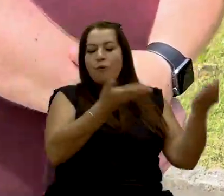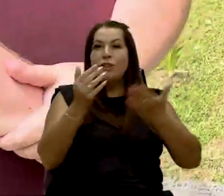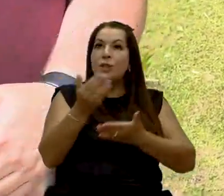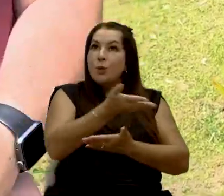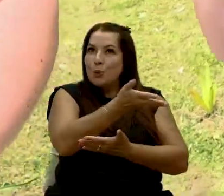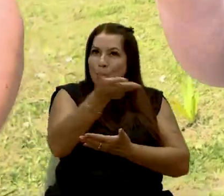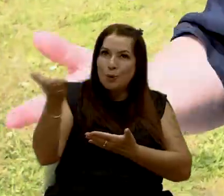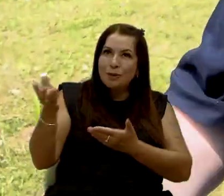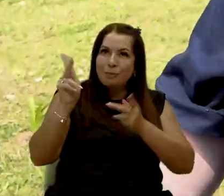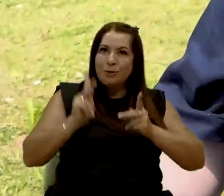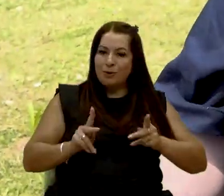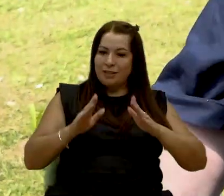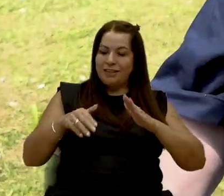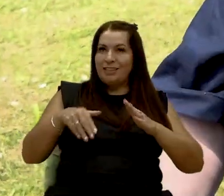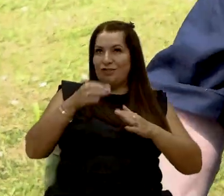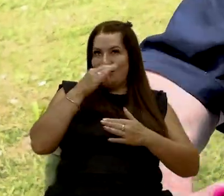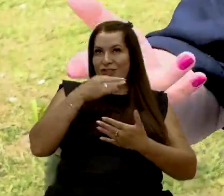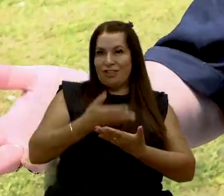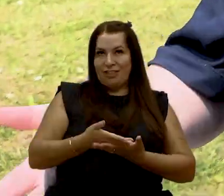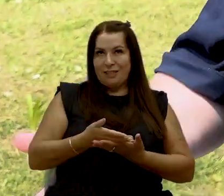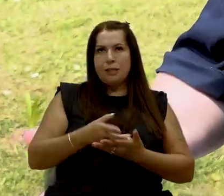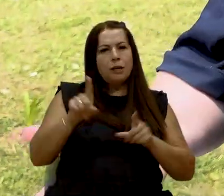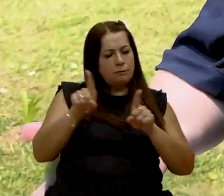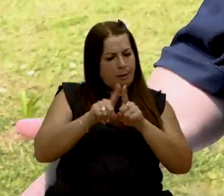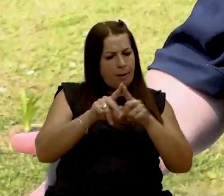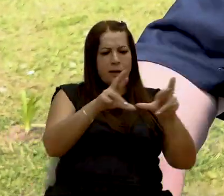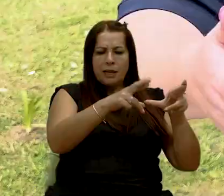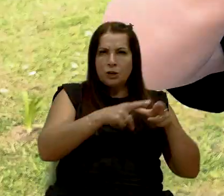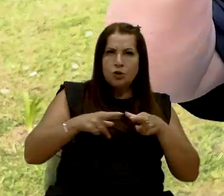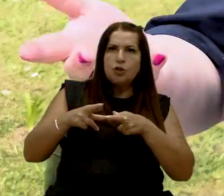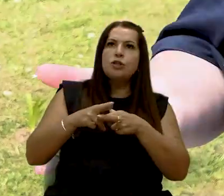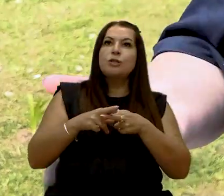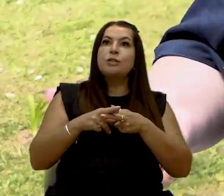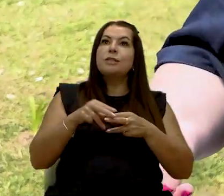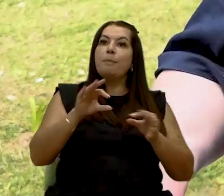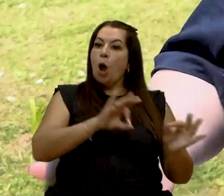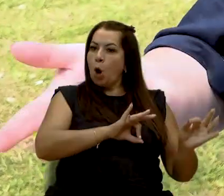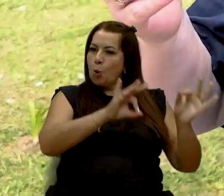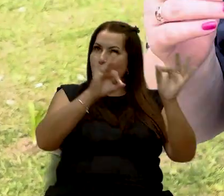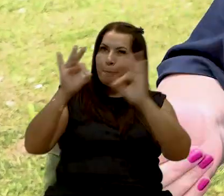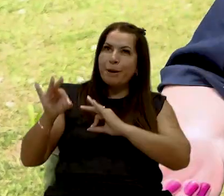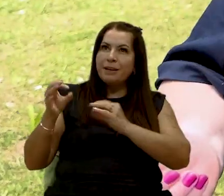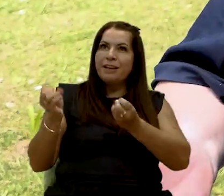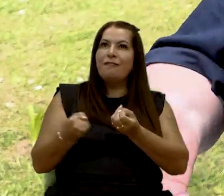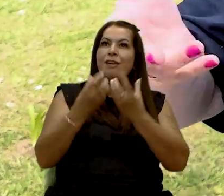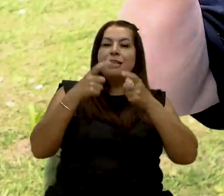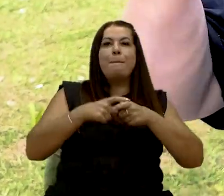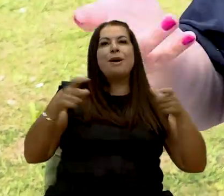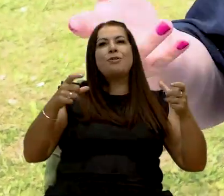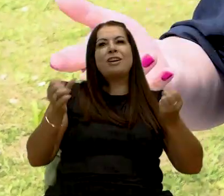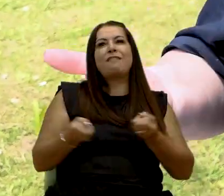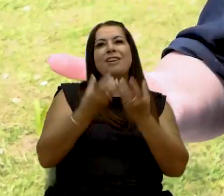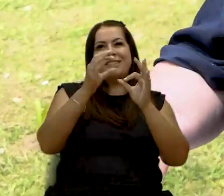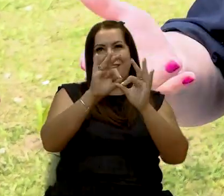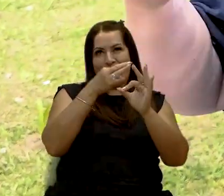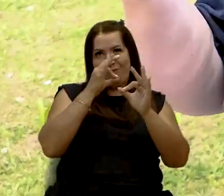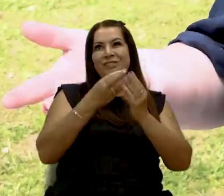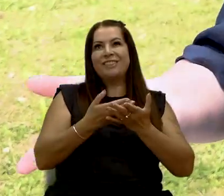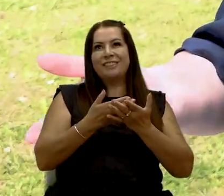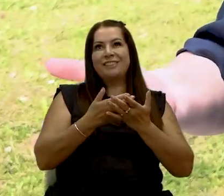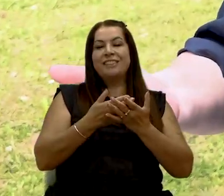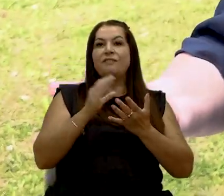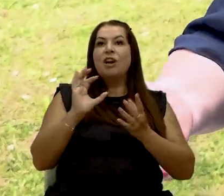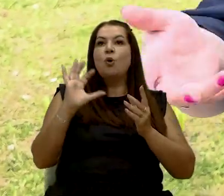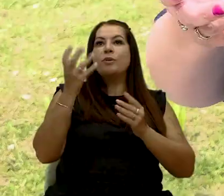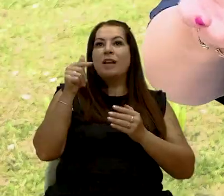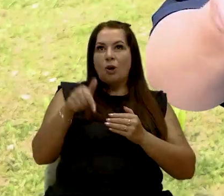Então a gente convida todos os moradores de Caxias do Sul e também da região para que acompanhem a nossa festa maior, a Festa da